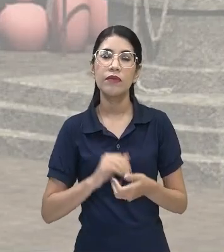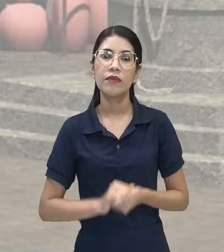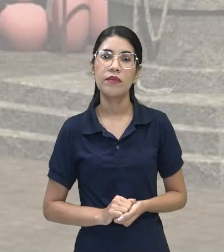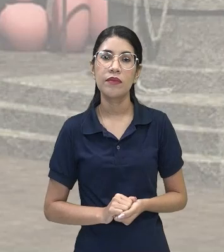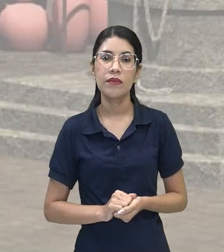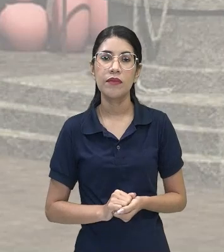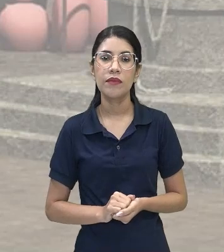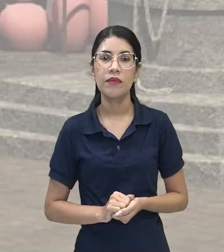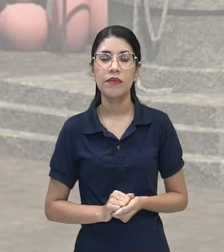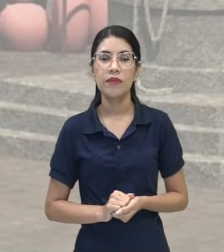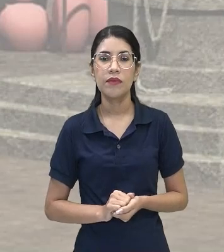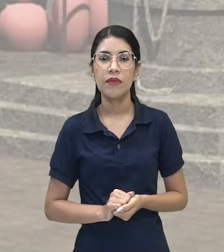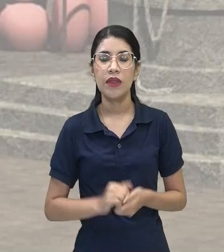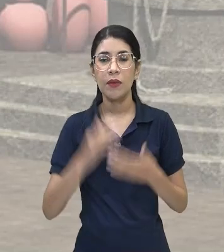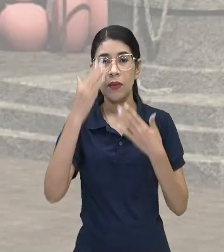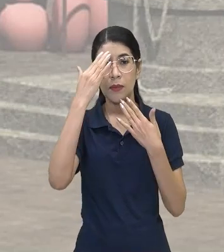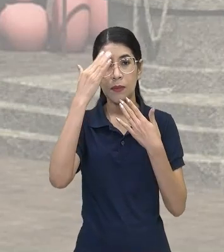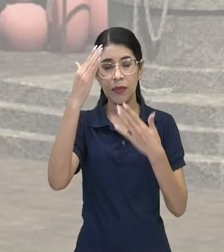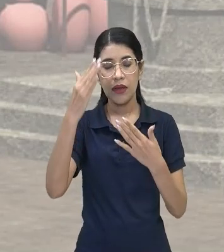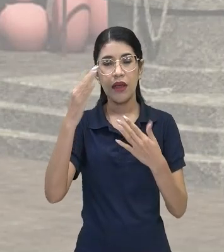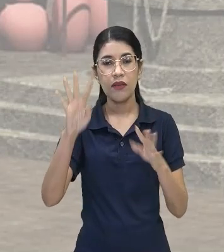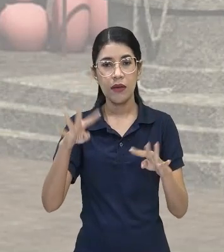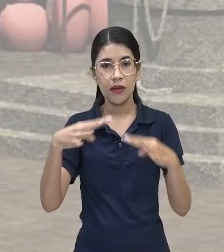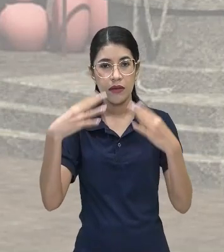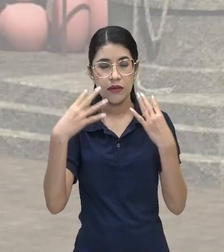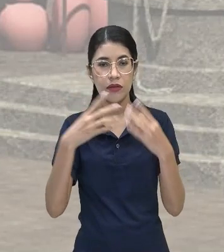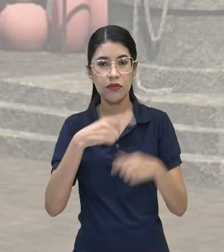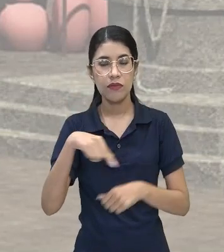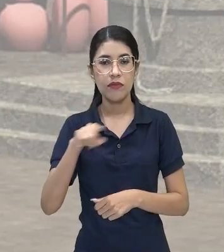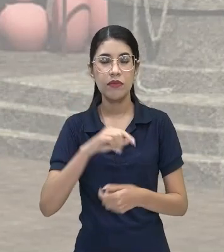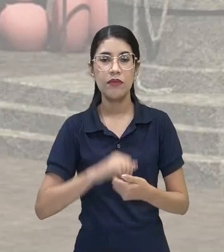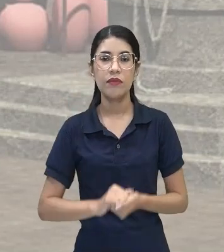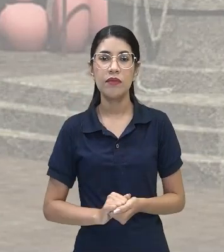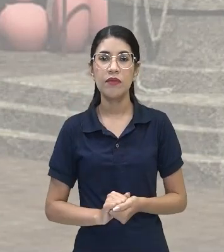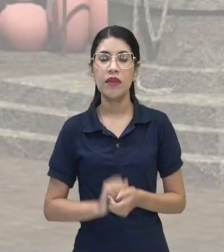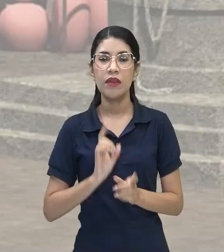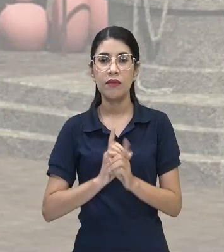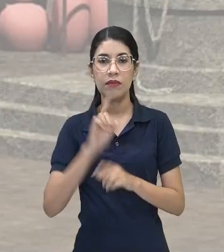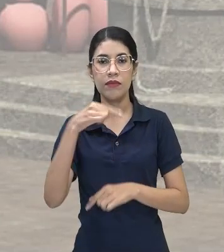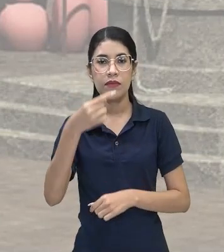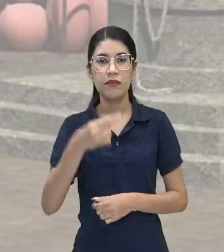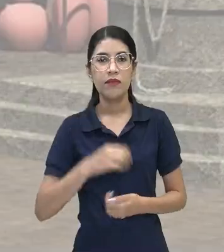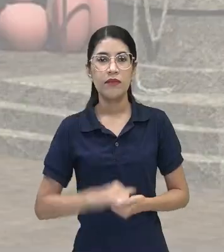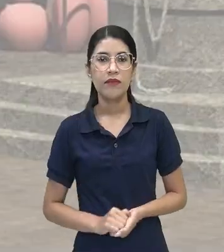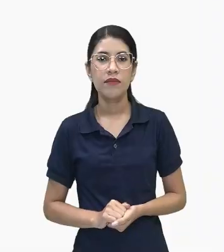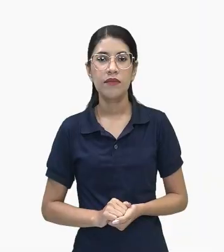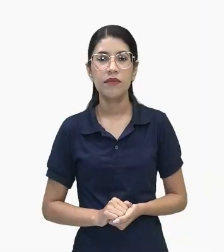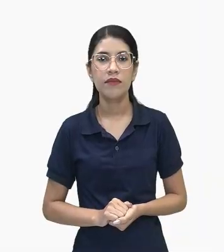então. Beleza, galera? Eu quero agradecer muito a participação de vocês e a gente encerra por aqui.